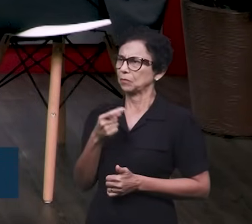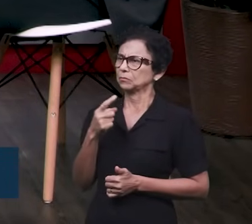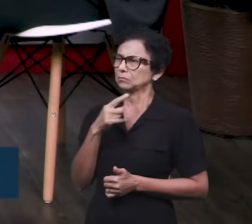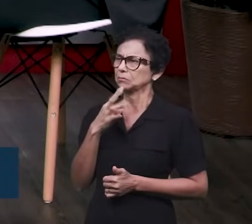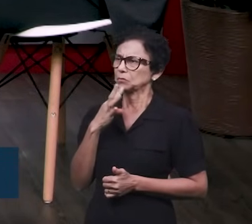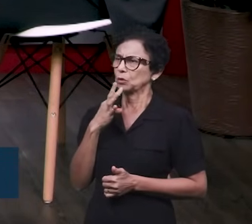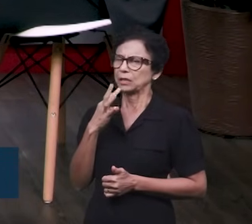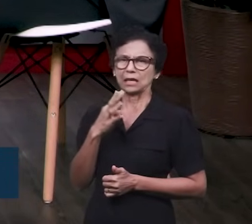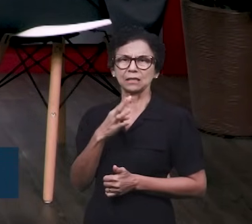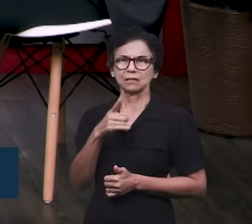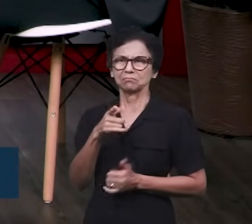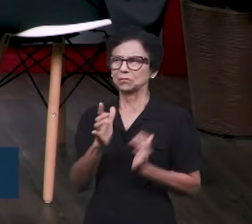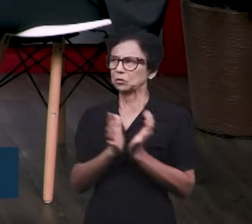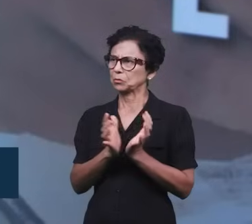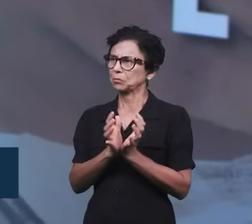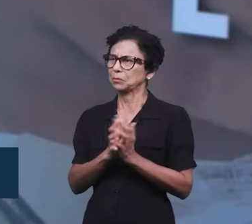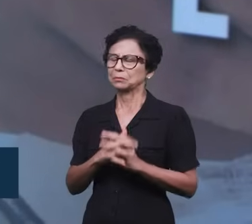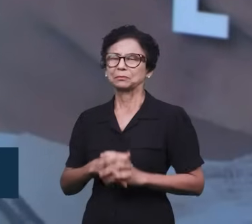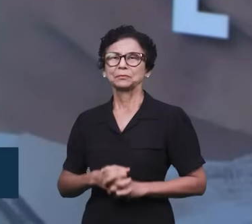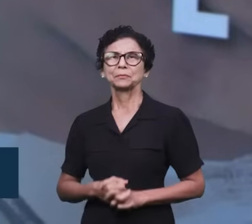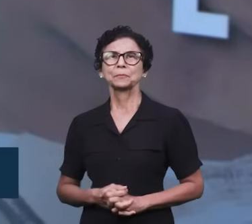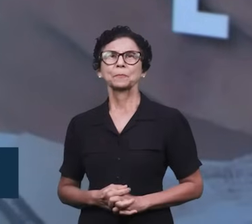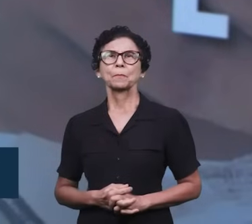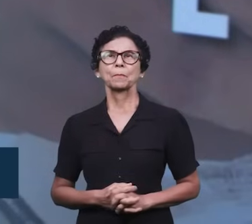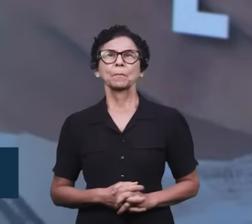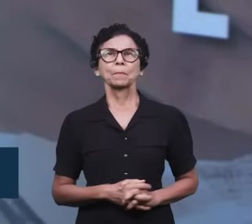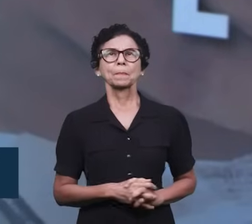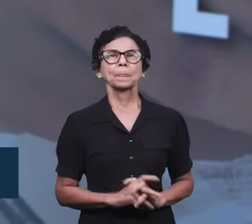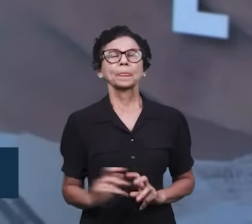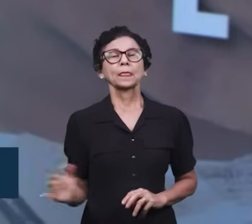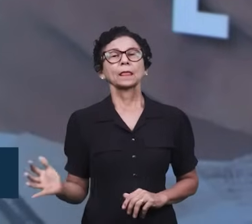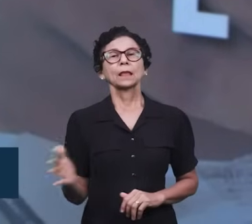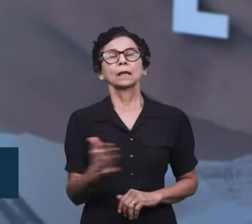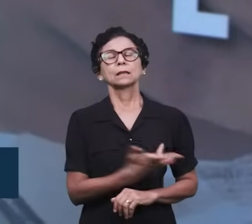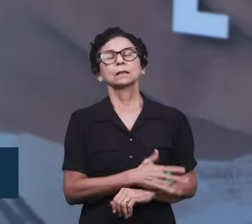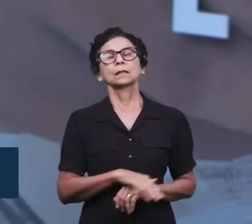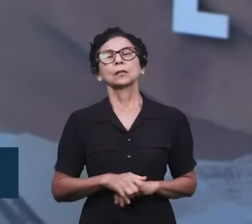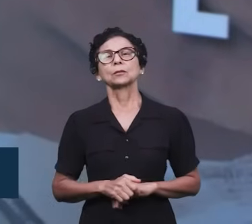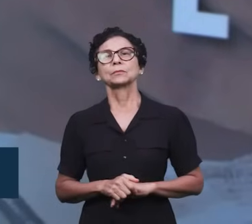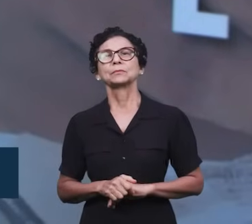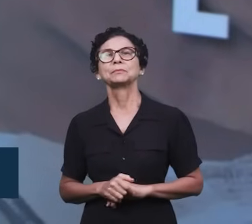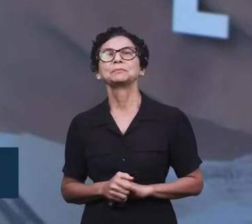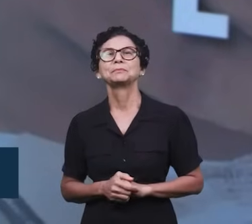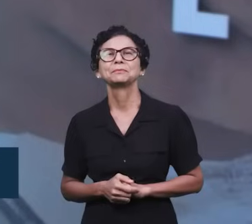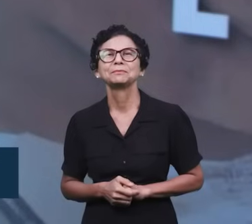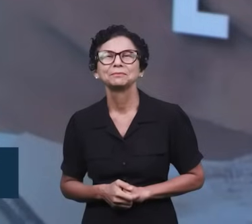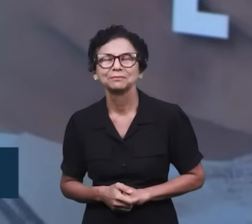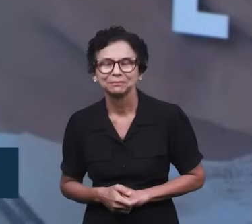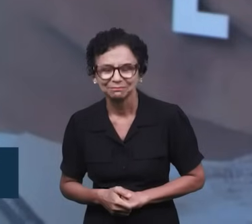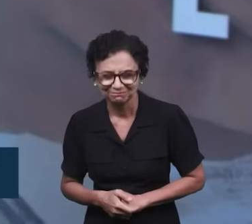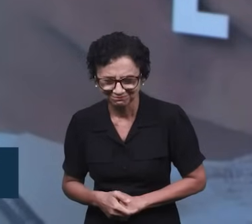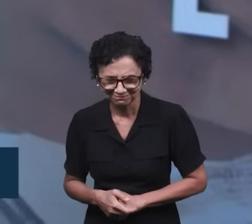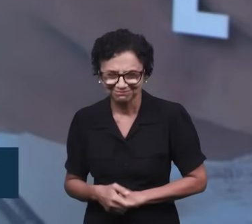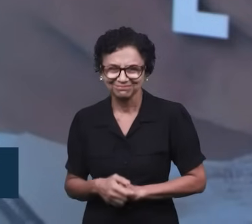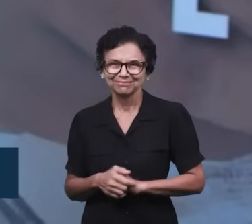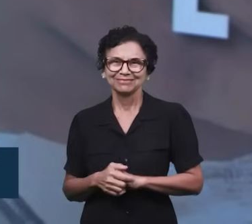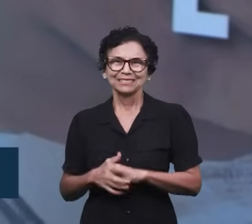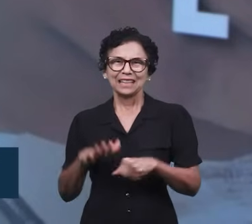Nós chegamos em Bagre à noite, né? Eu dei uma tropeçada, caí, bati a cabeça.